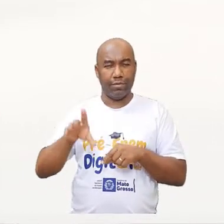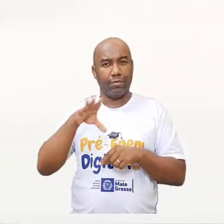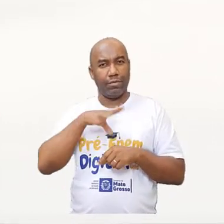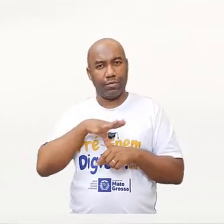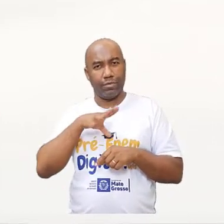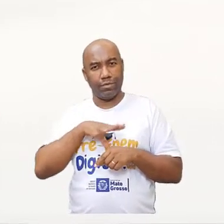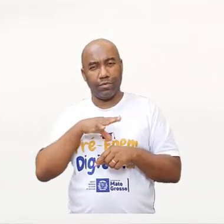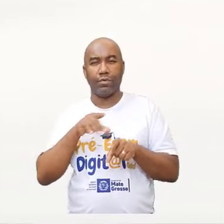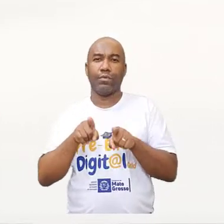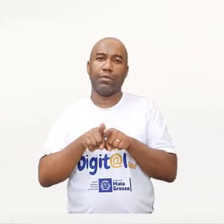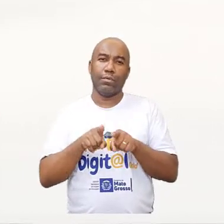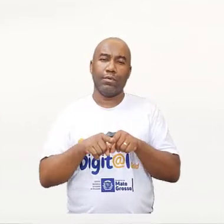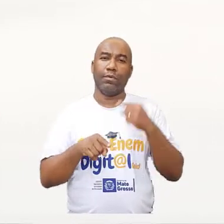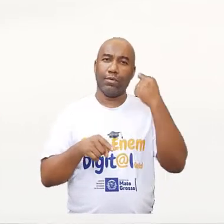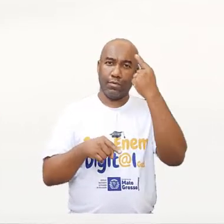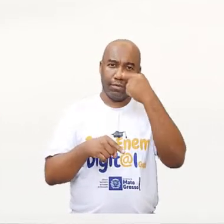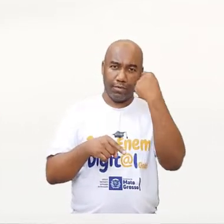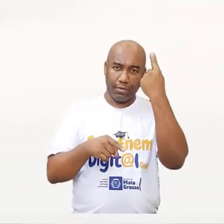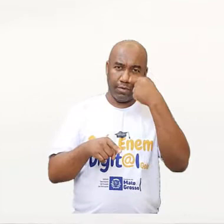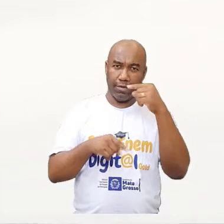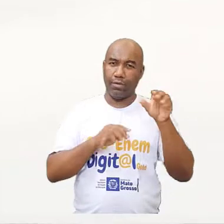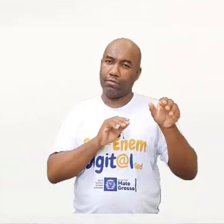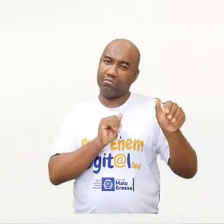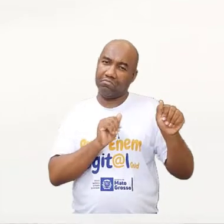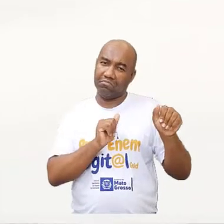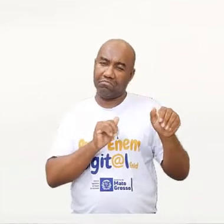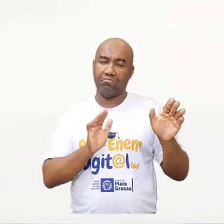e espanhola.